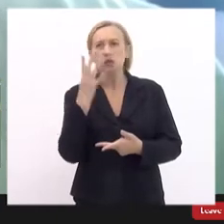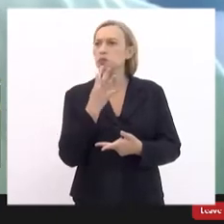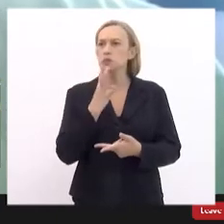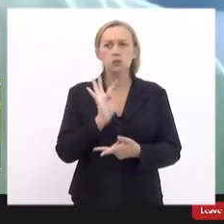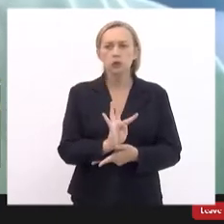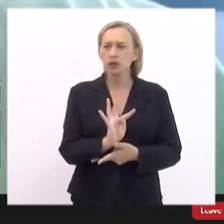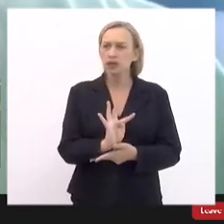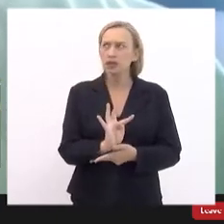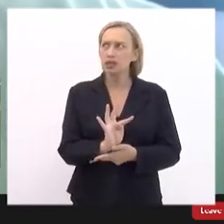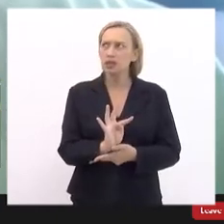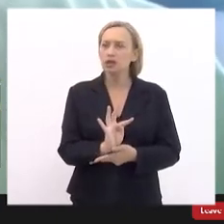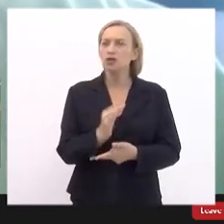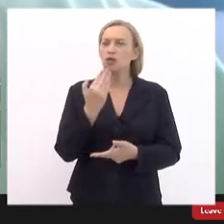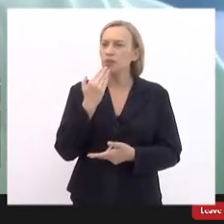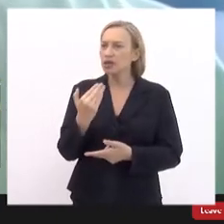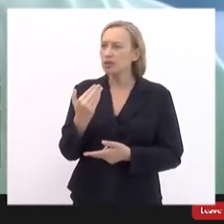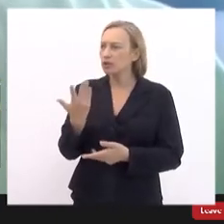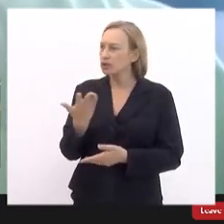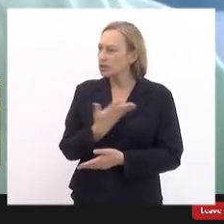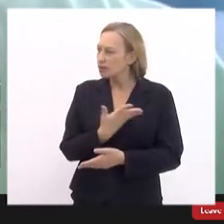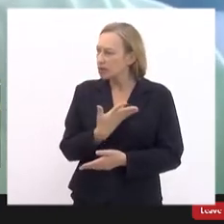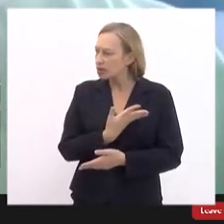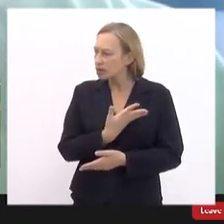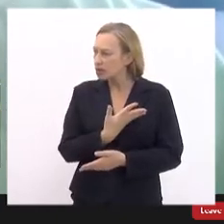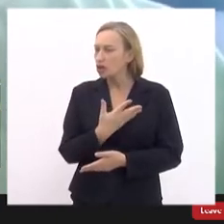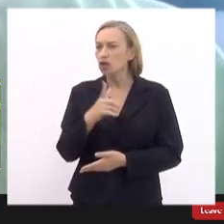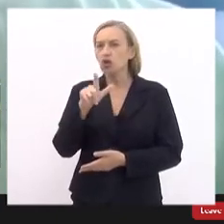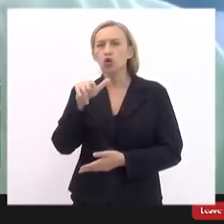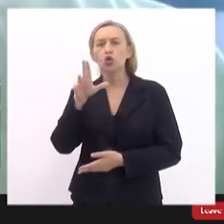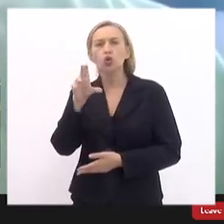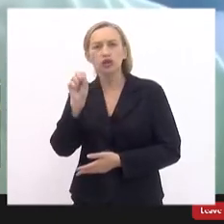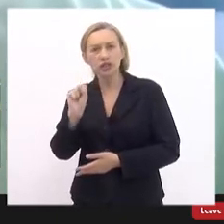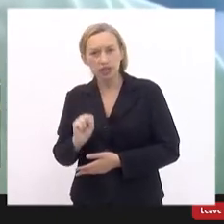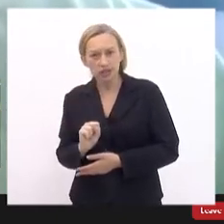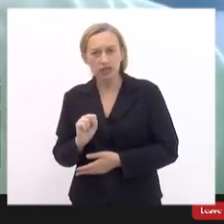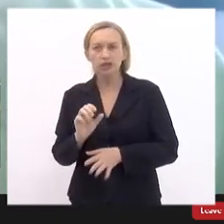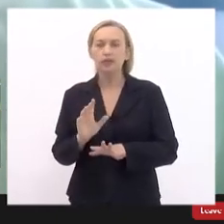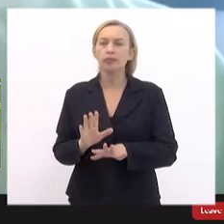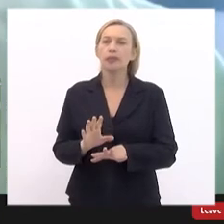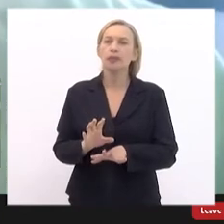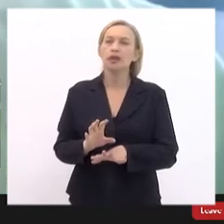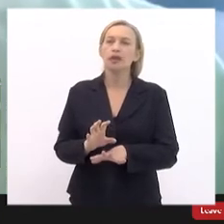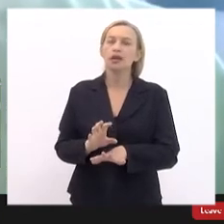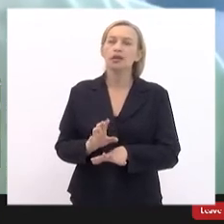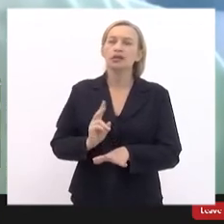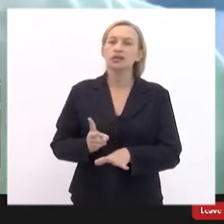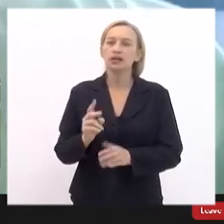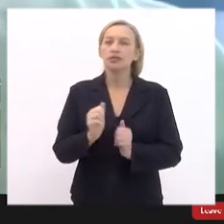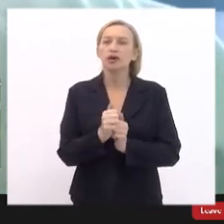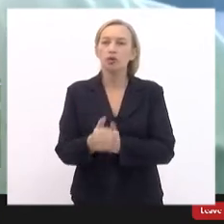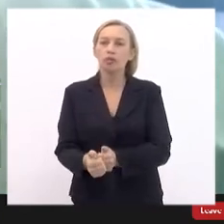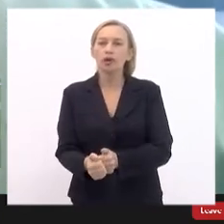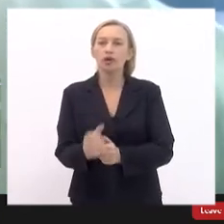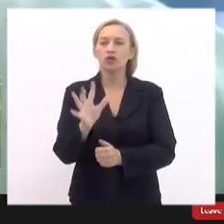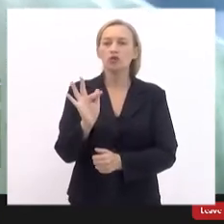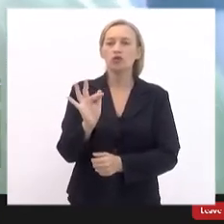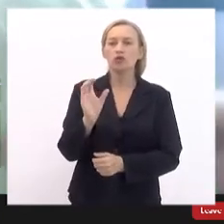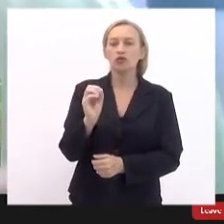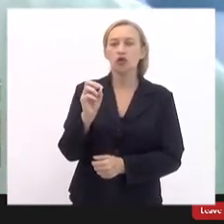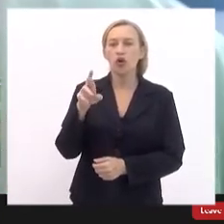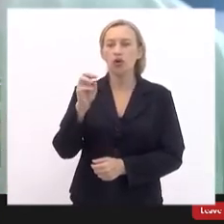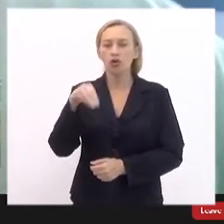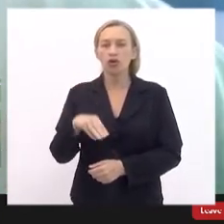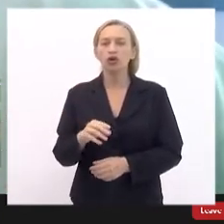para a nossa companheira Lourdes, né? A Lourdinha, que sempre acompanha aqui o fórum, também colocar no